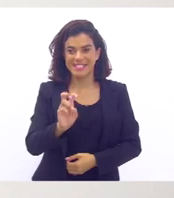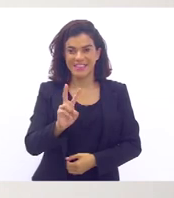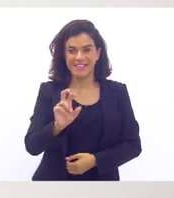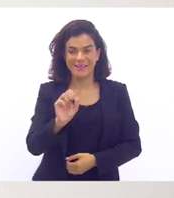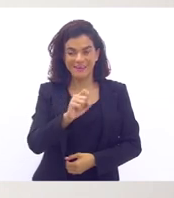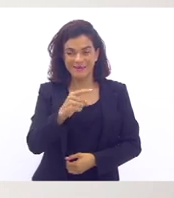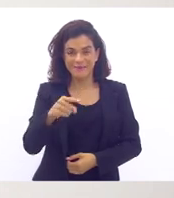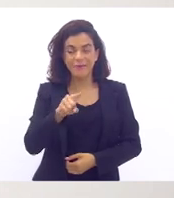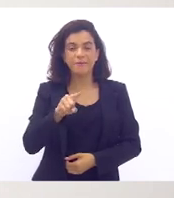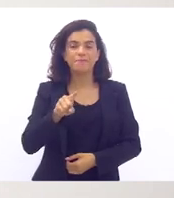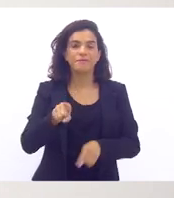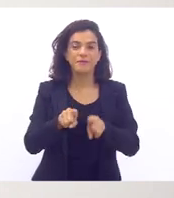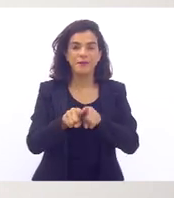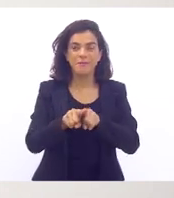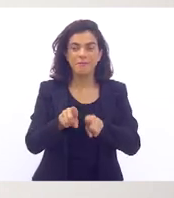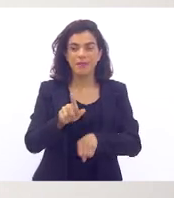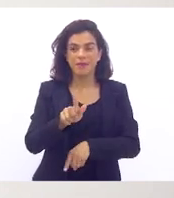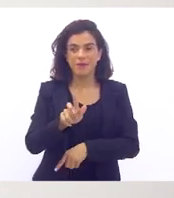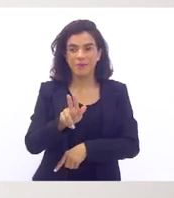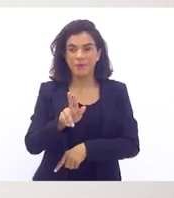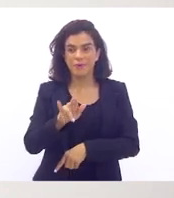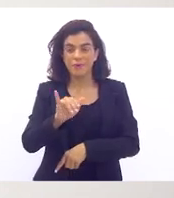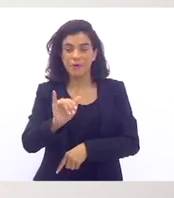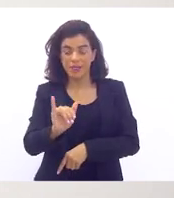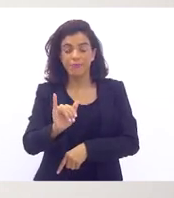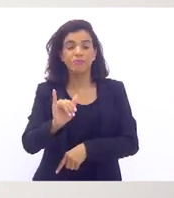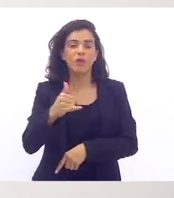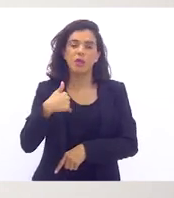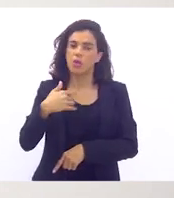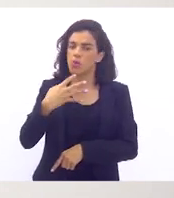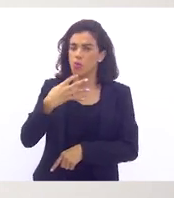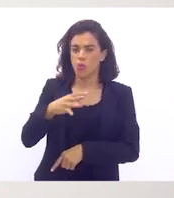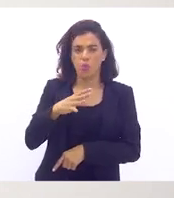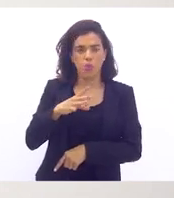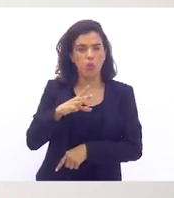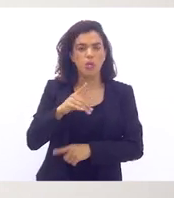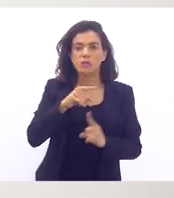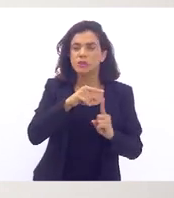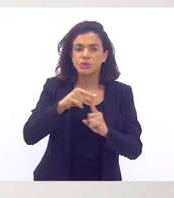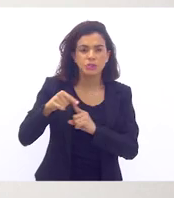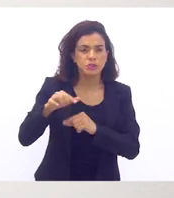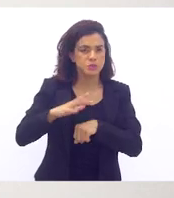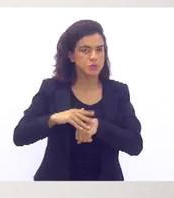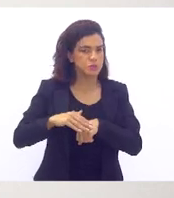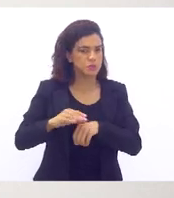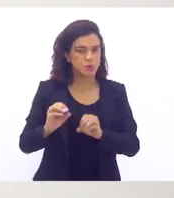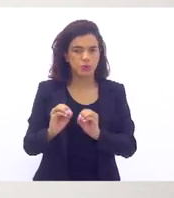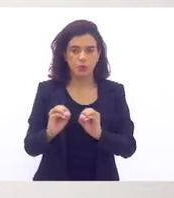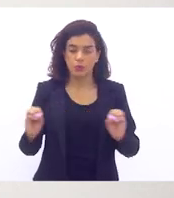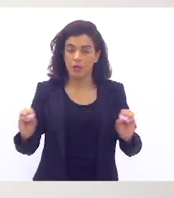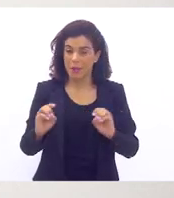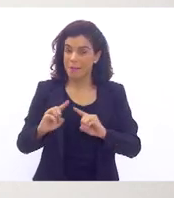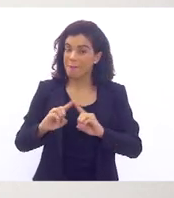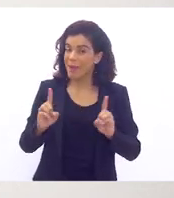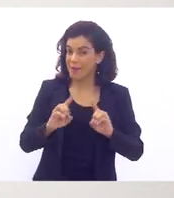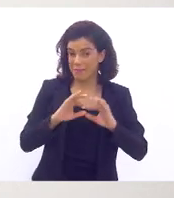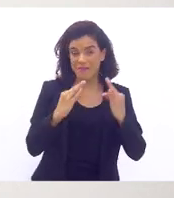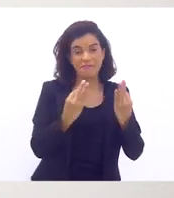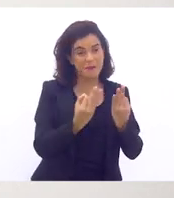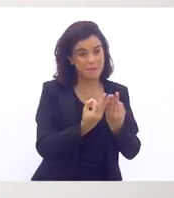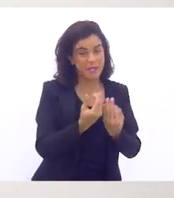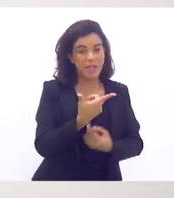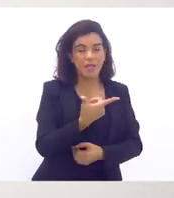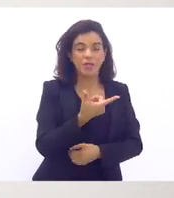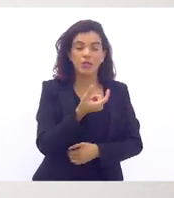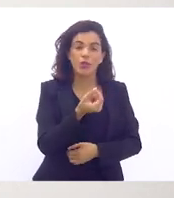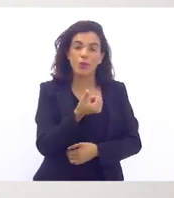e eu não conhecia a doença para falar a verdade Só que lá em casa já conheciam né meu pai em